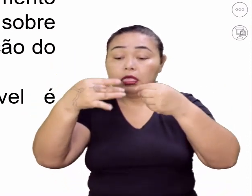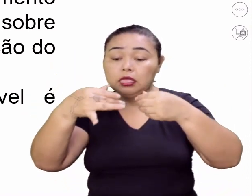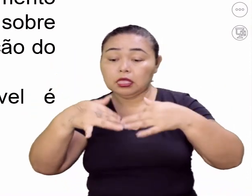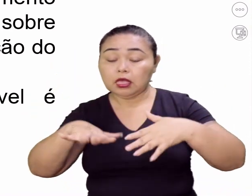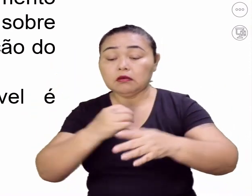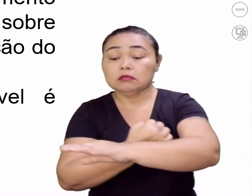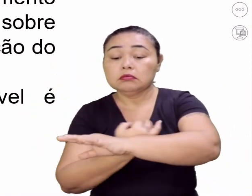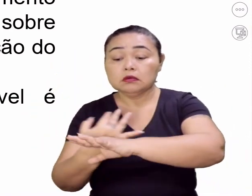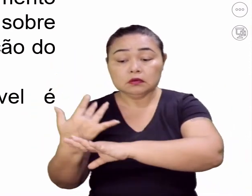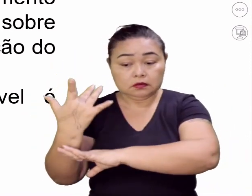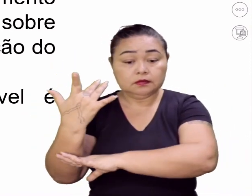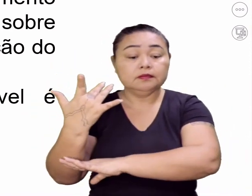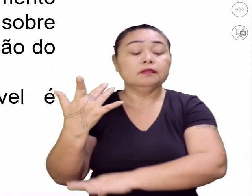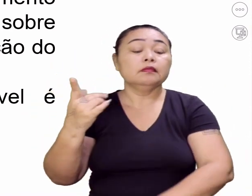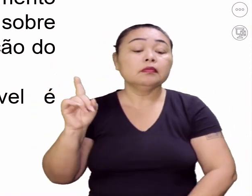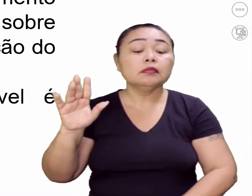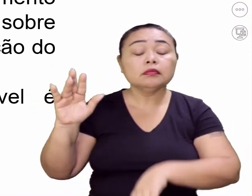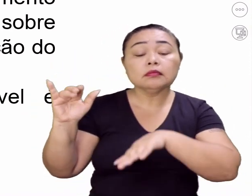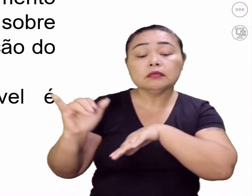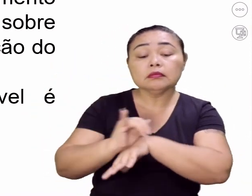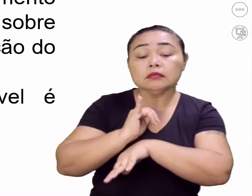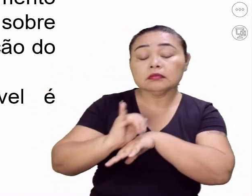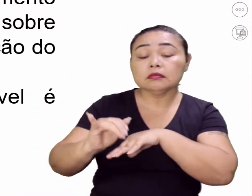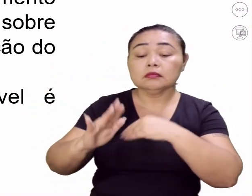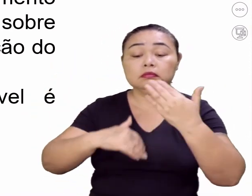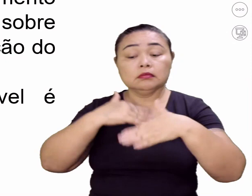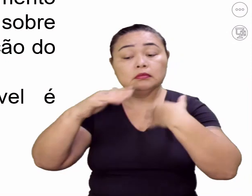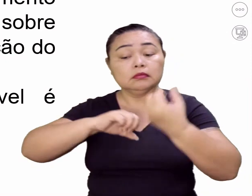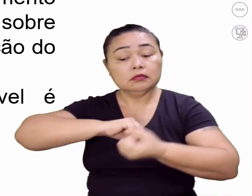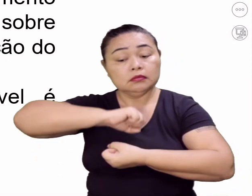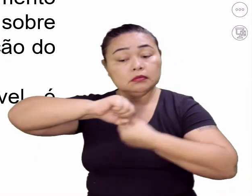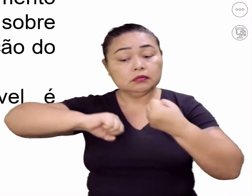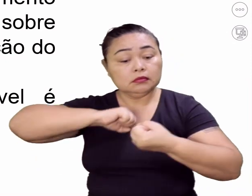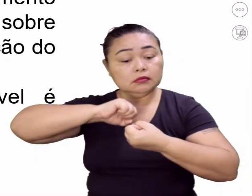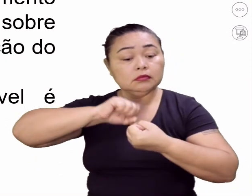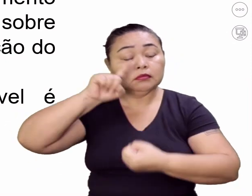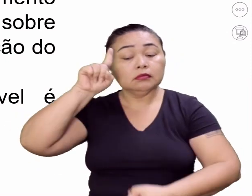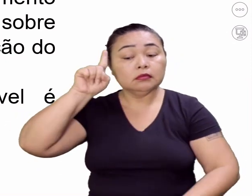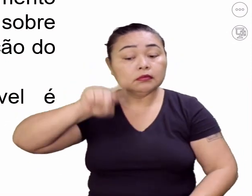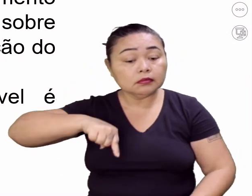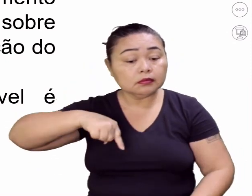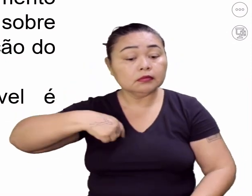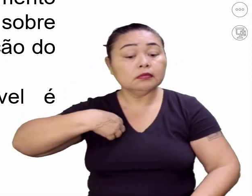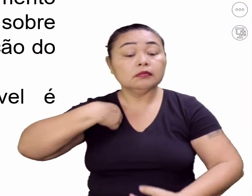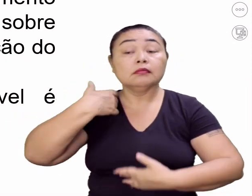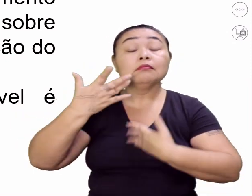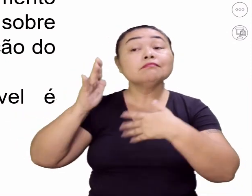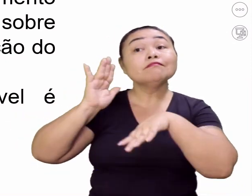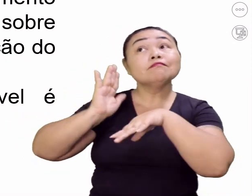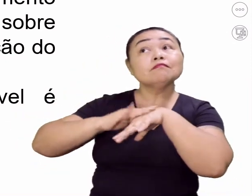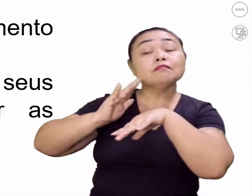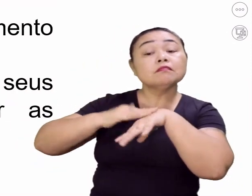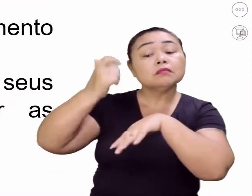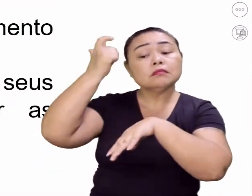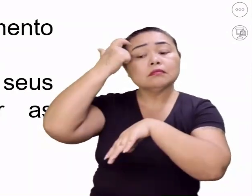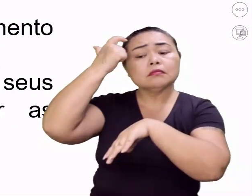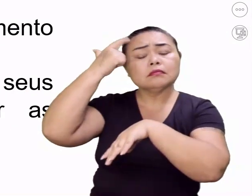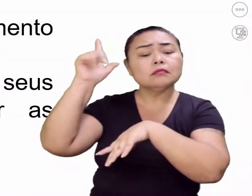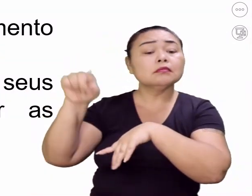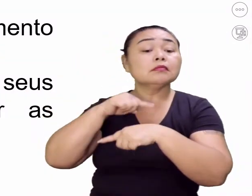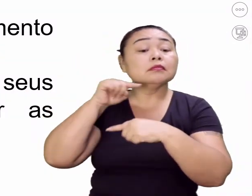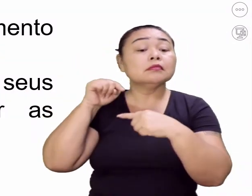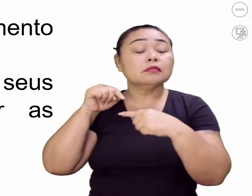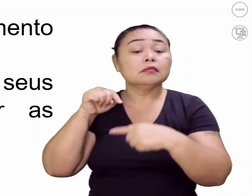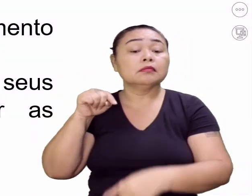o que foi visto na questão anterior, né? Então, a estratégia do desenvolvimento sustentável é inspirada pela ideia de